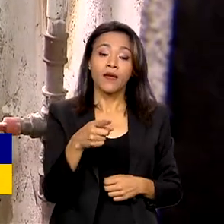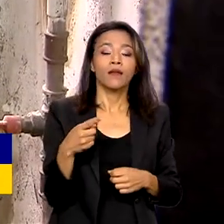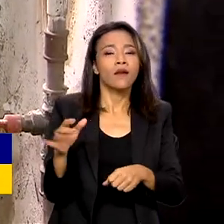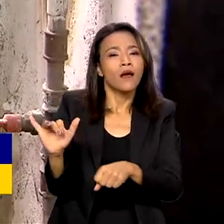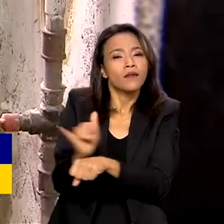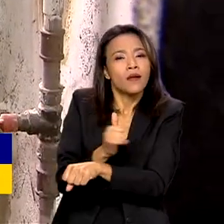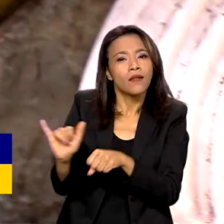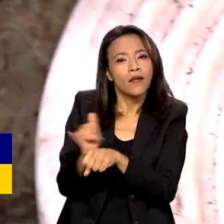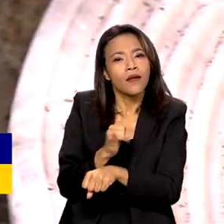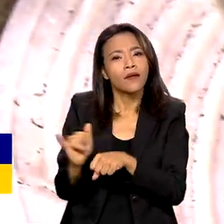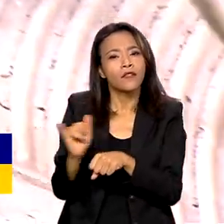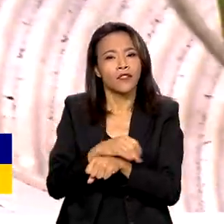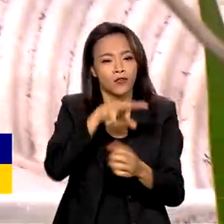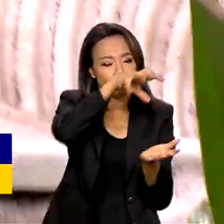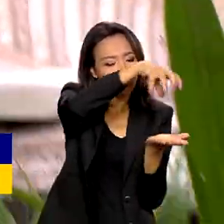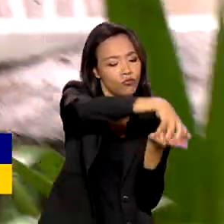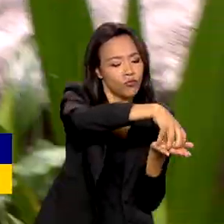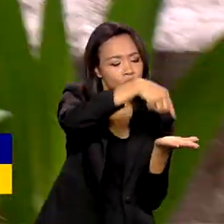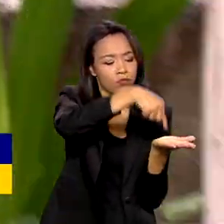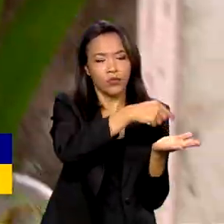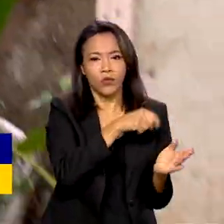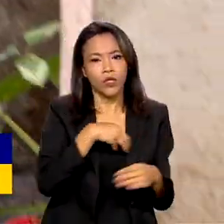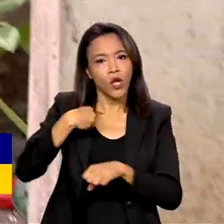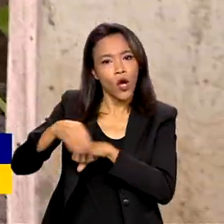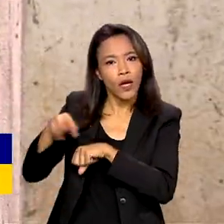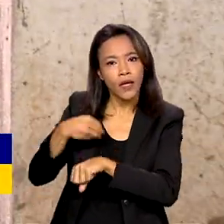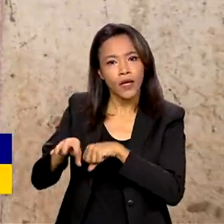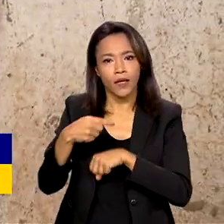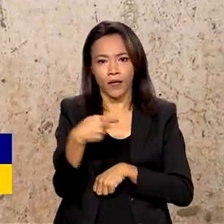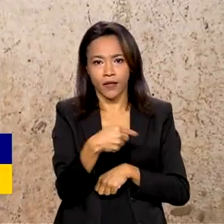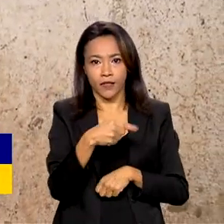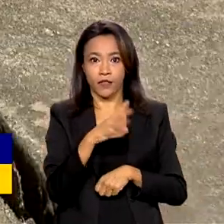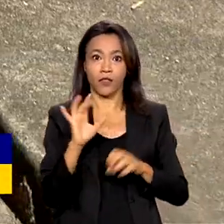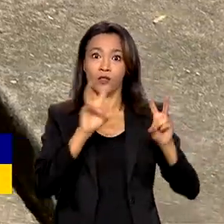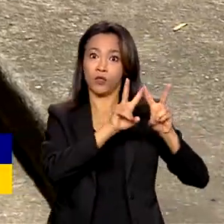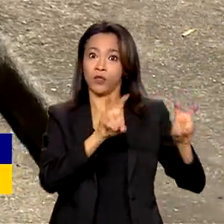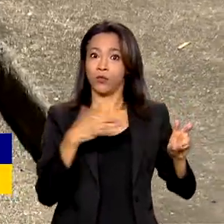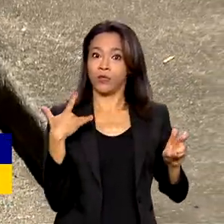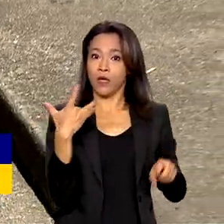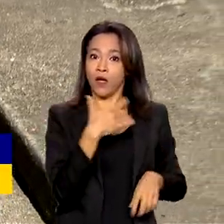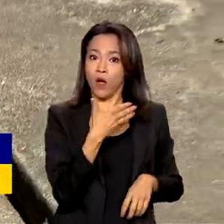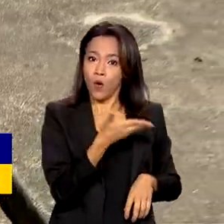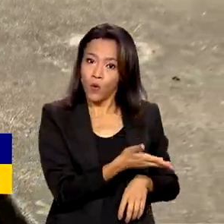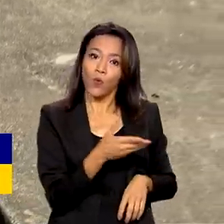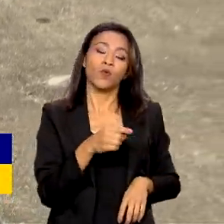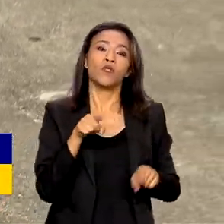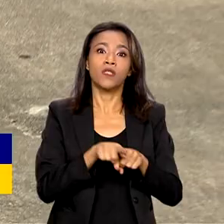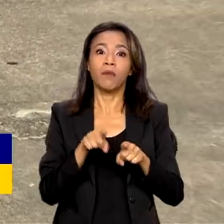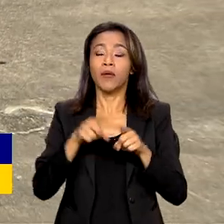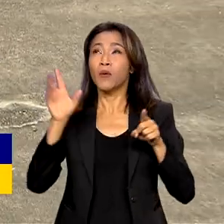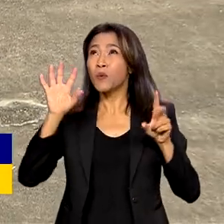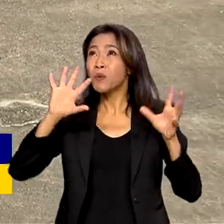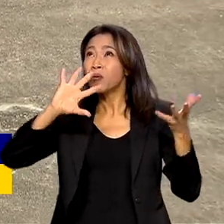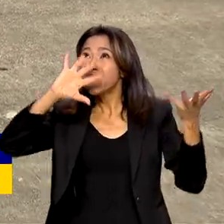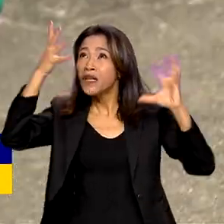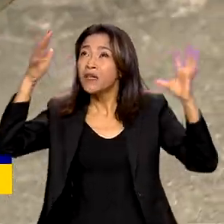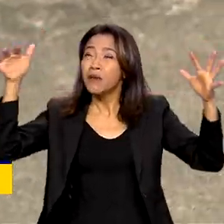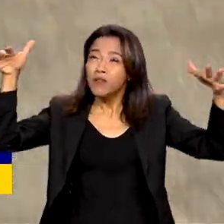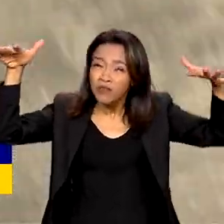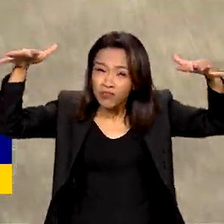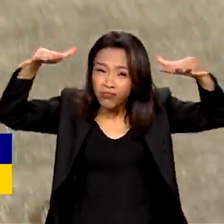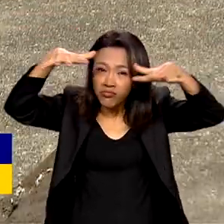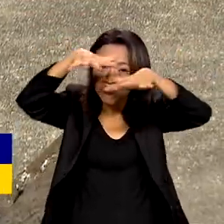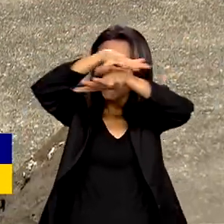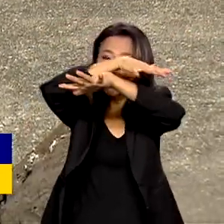pelo coi centro de operações de emergência em saúde e a chegada do clima seco em várias